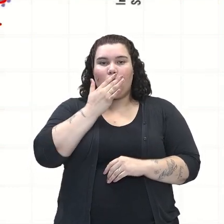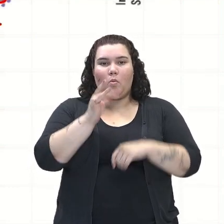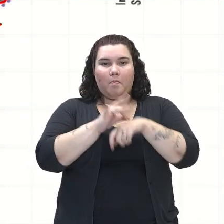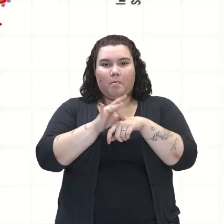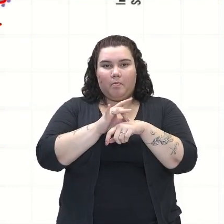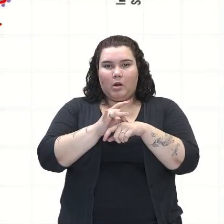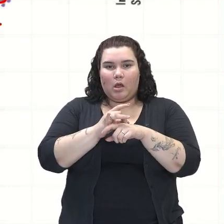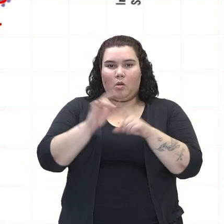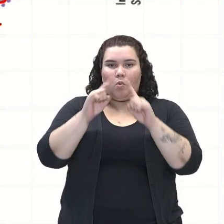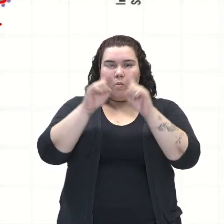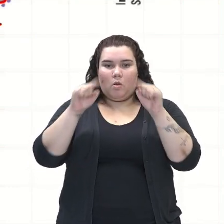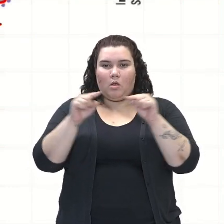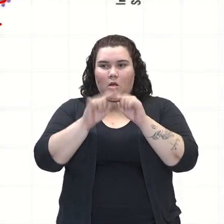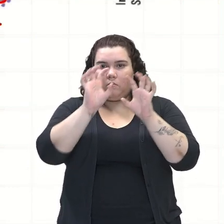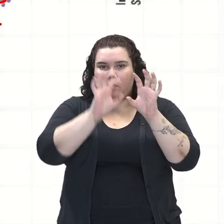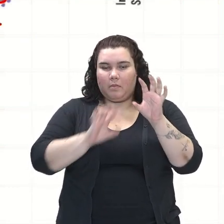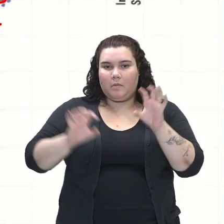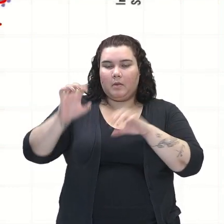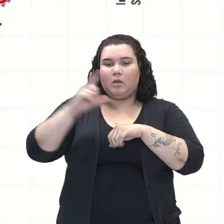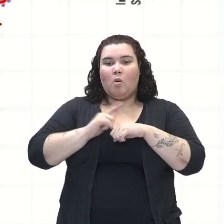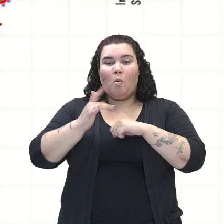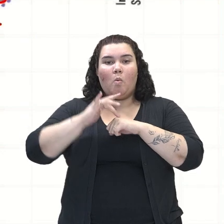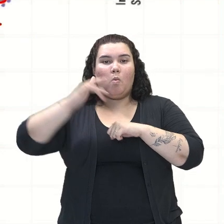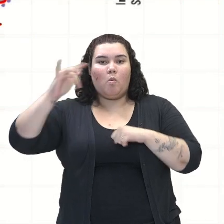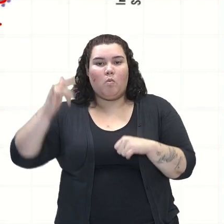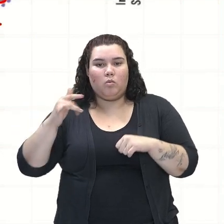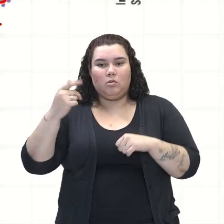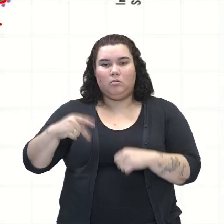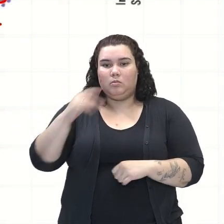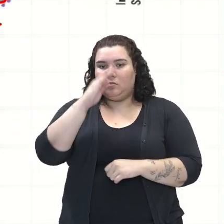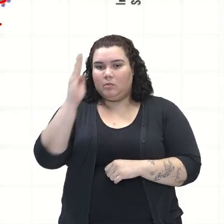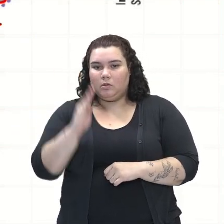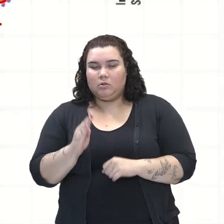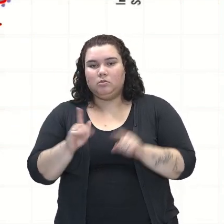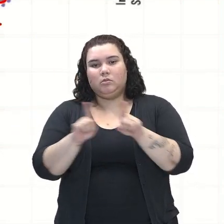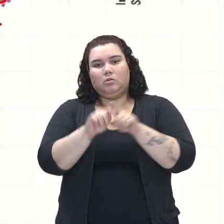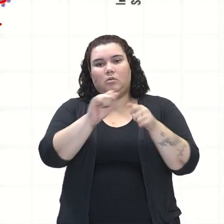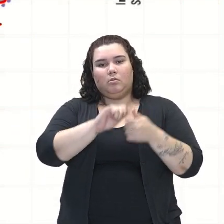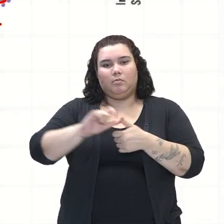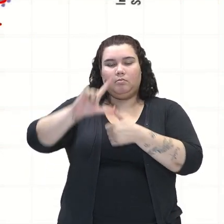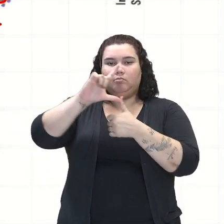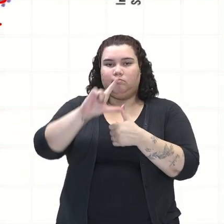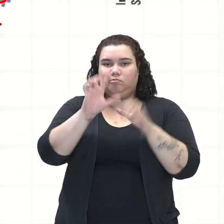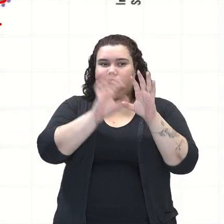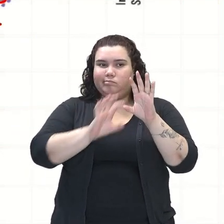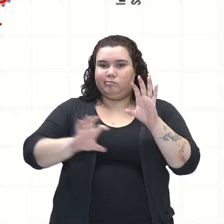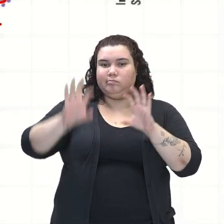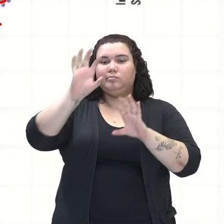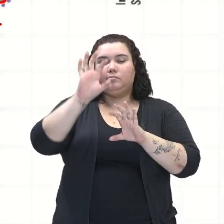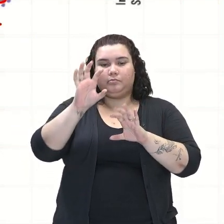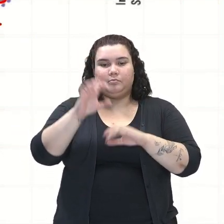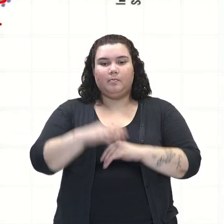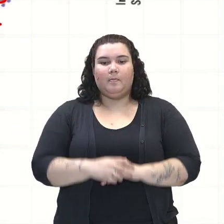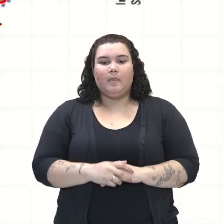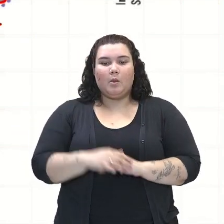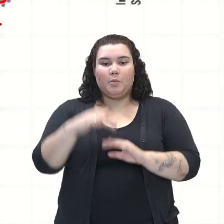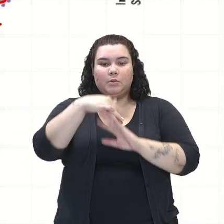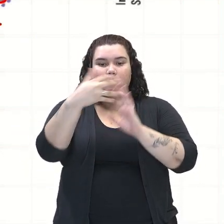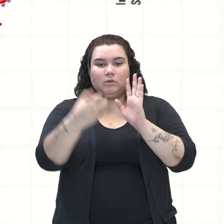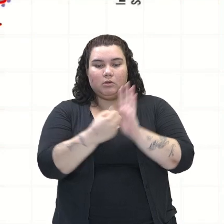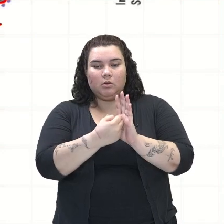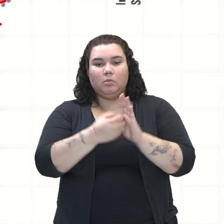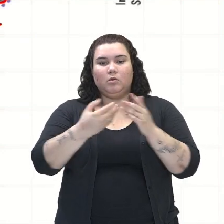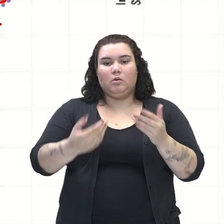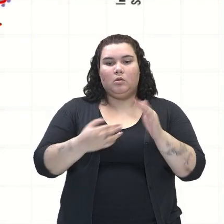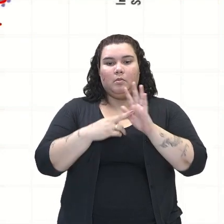áreas de extração de ouro. Temos diversos pontos no Brasil e na América Latina, conforme vocês podem observar. Os círculos pretos